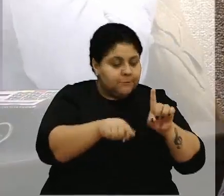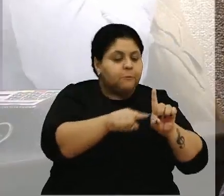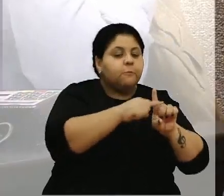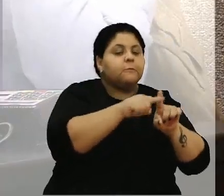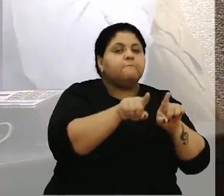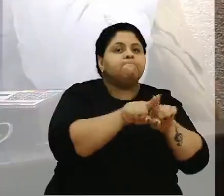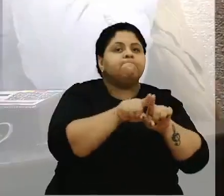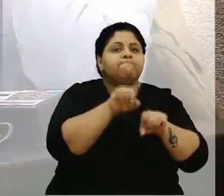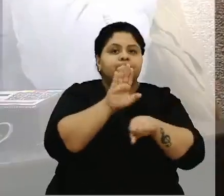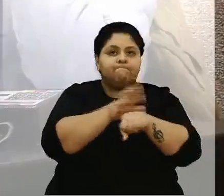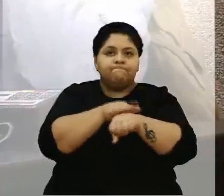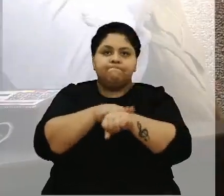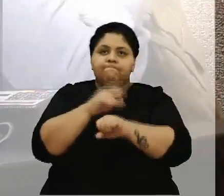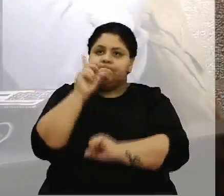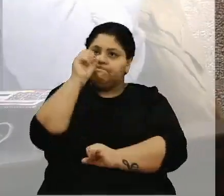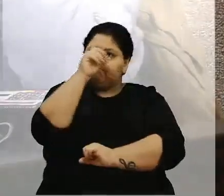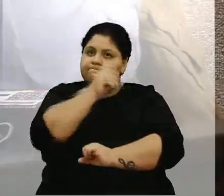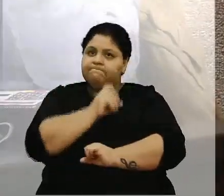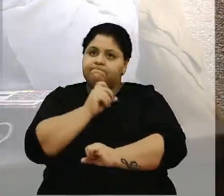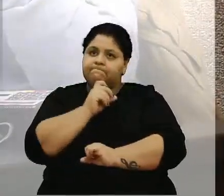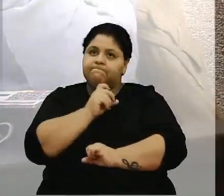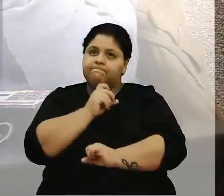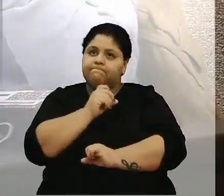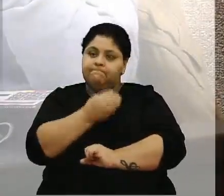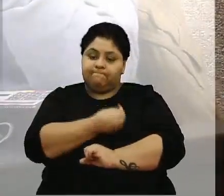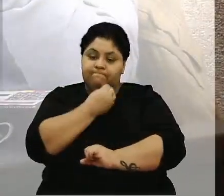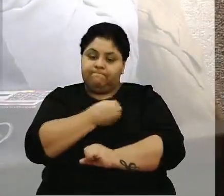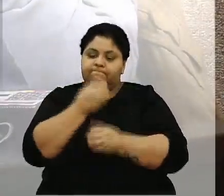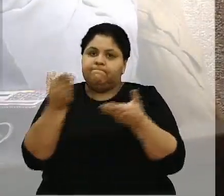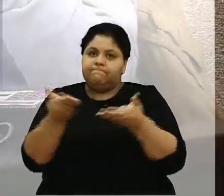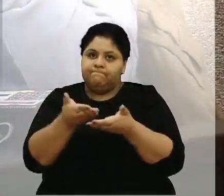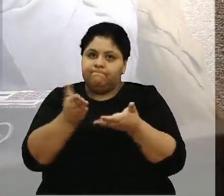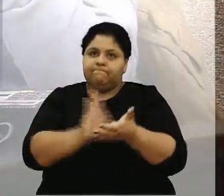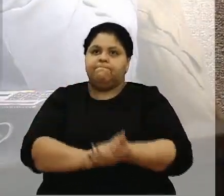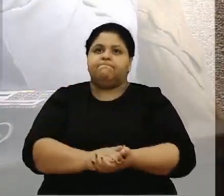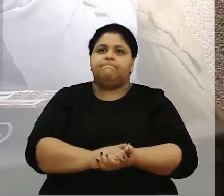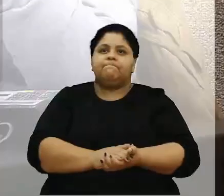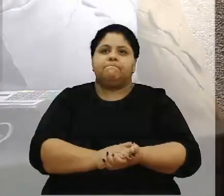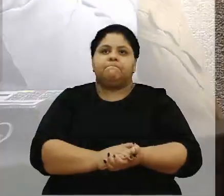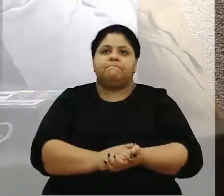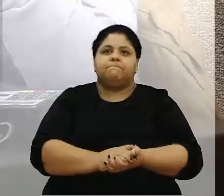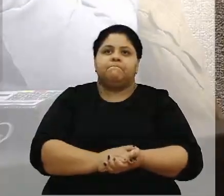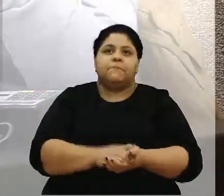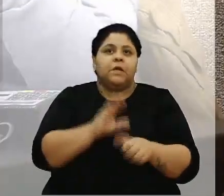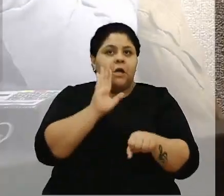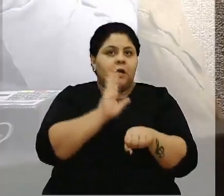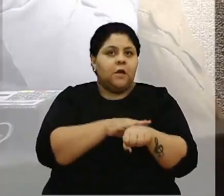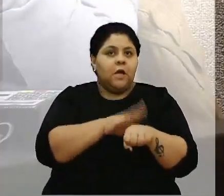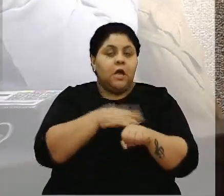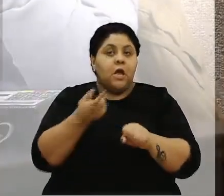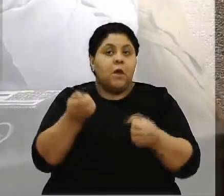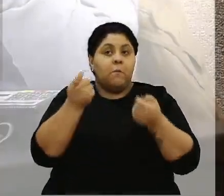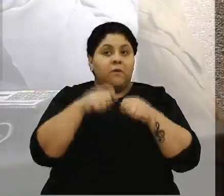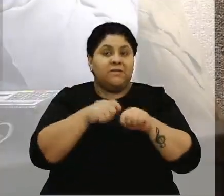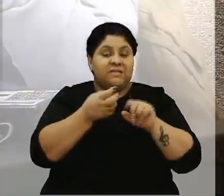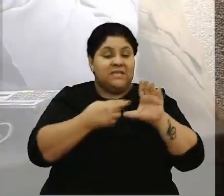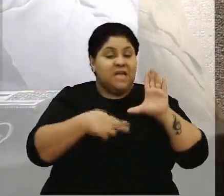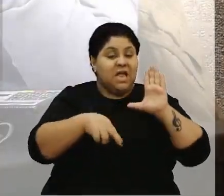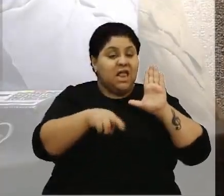num momento tão difícil que a gente está atravessando. É um momento que é onde a gente precisa